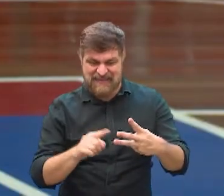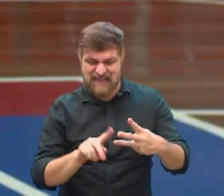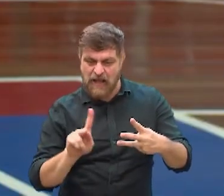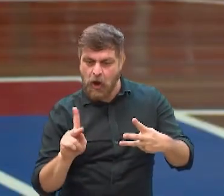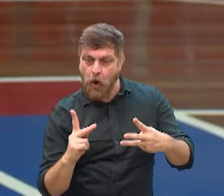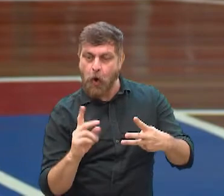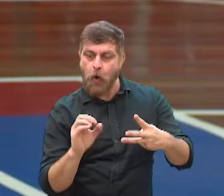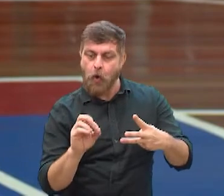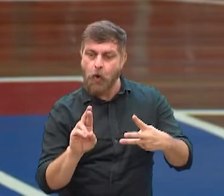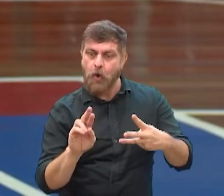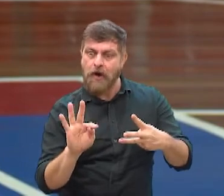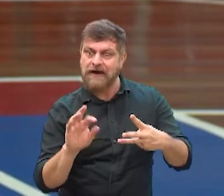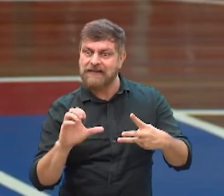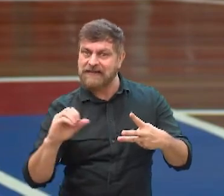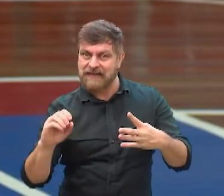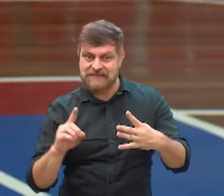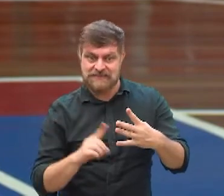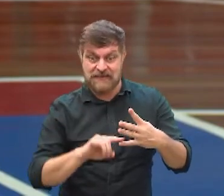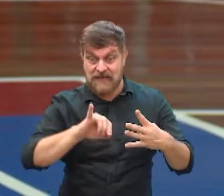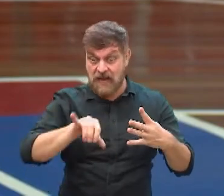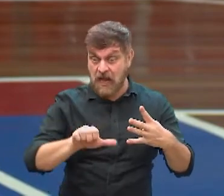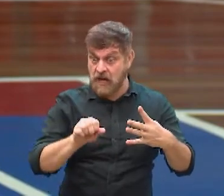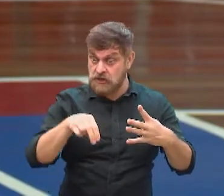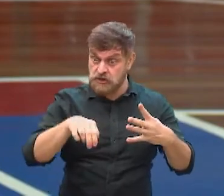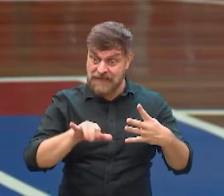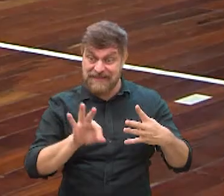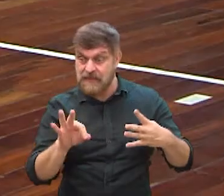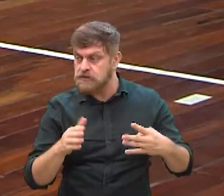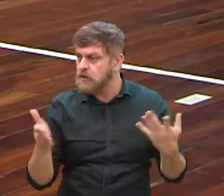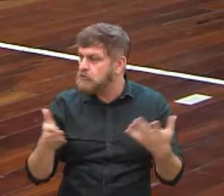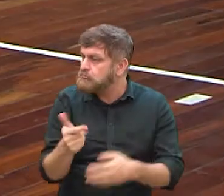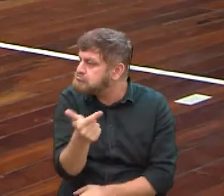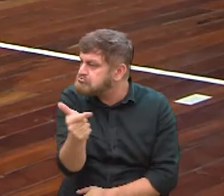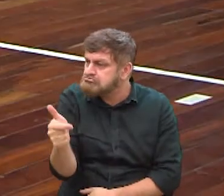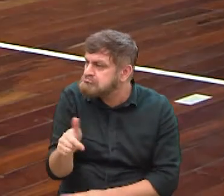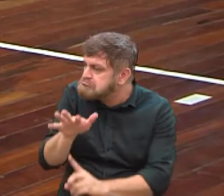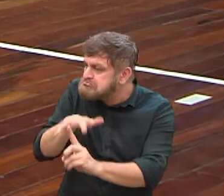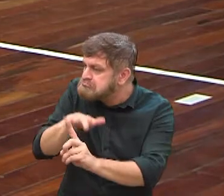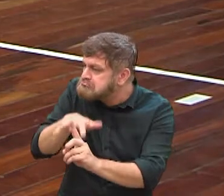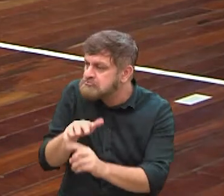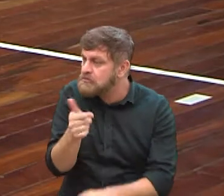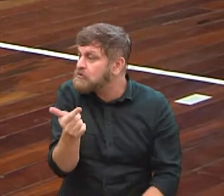que aconteceu que hoje a gente não tem mais esses ídolos atualmente?